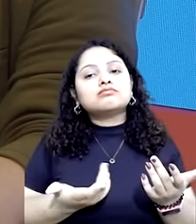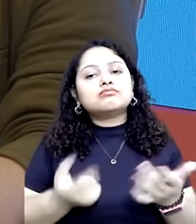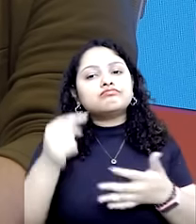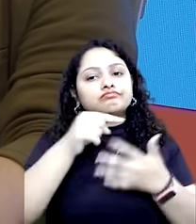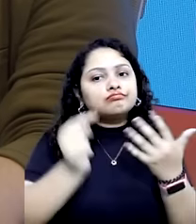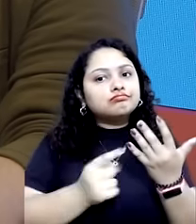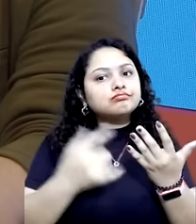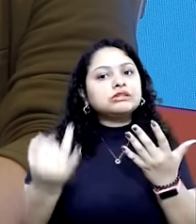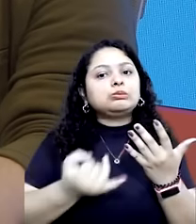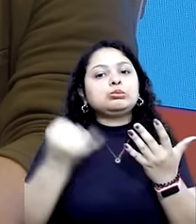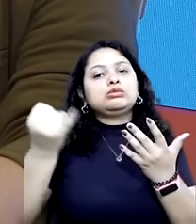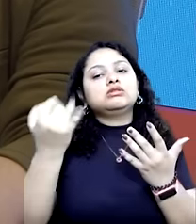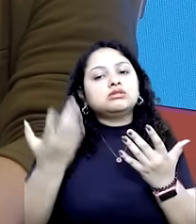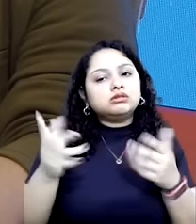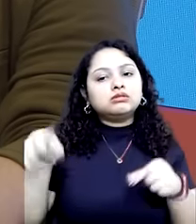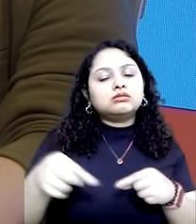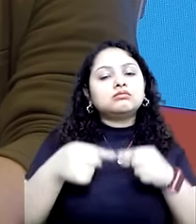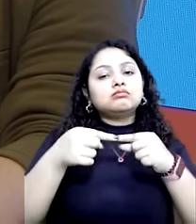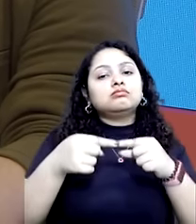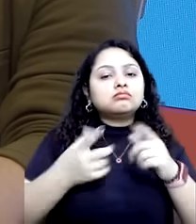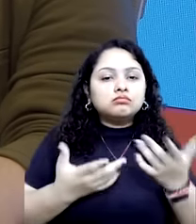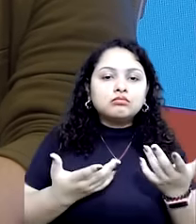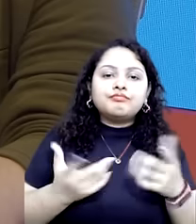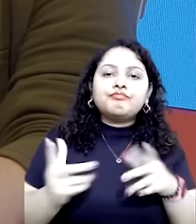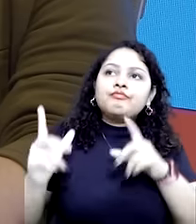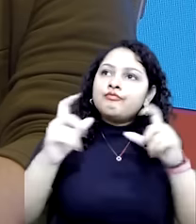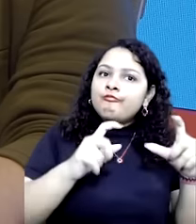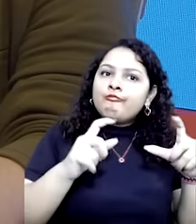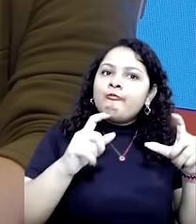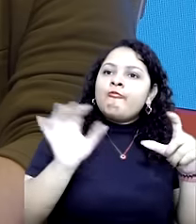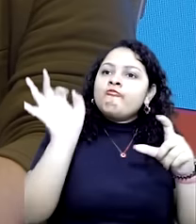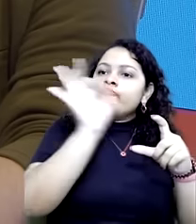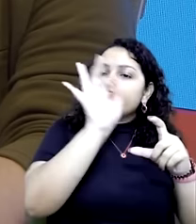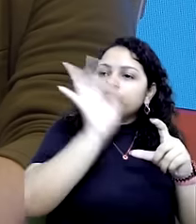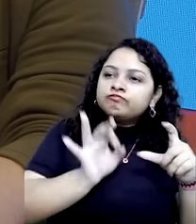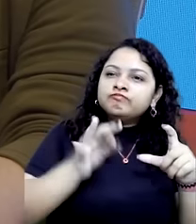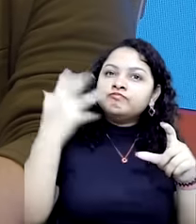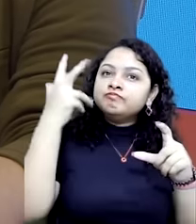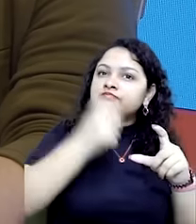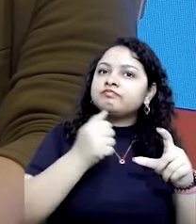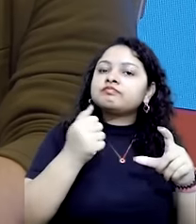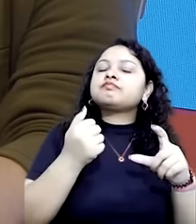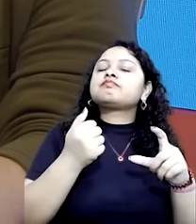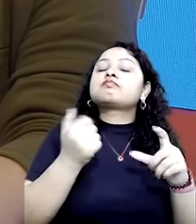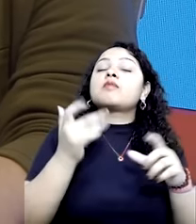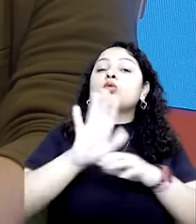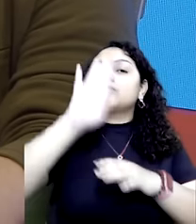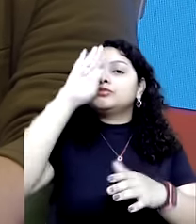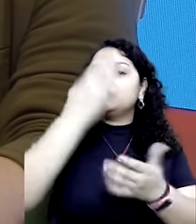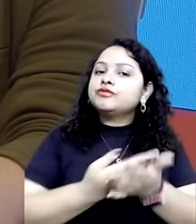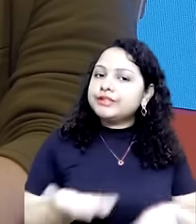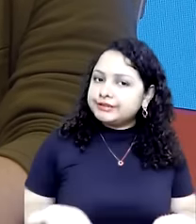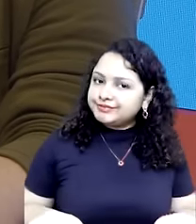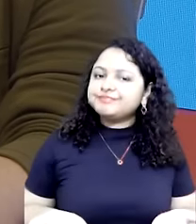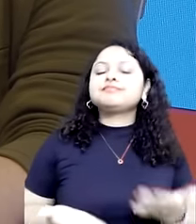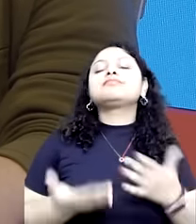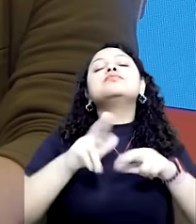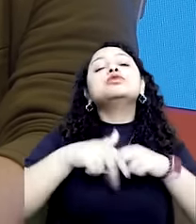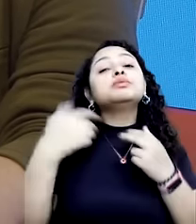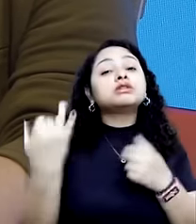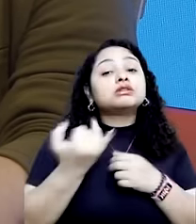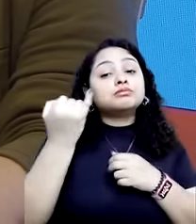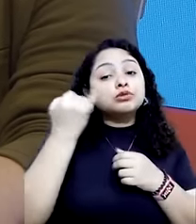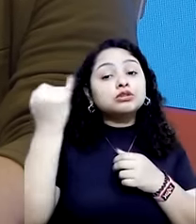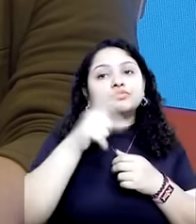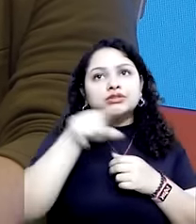importante então passa né coisas eh imagens bem feitas elas passam né uma credibilidade então precisa realmente e se importar com